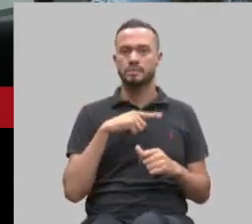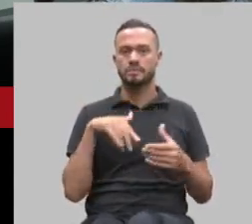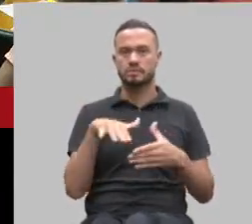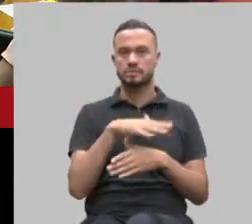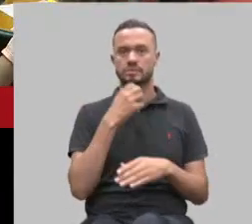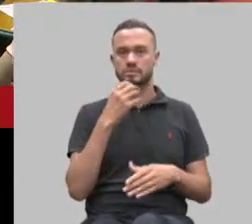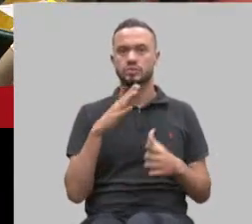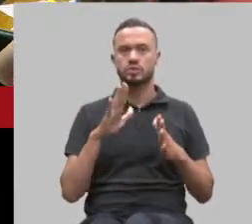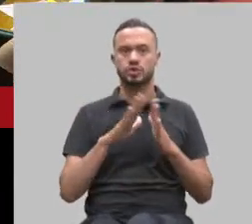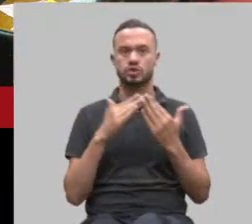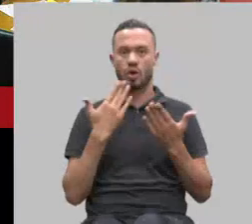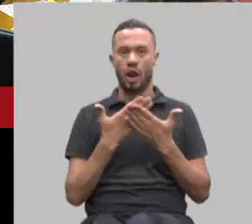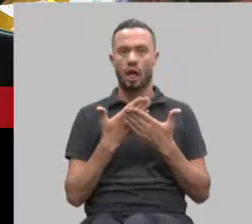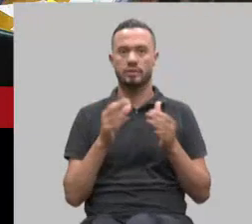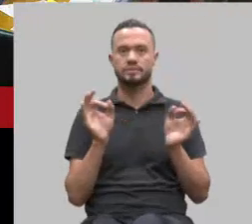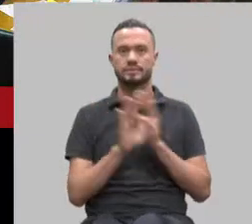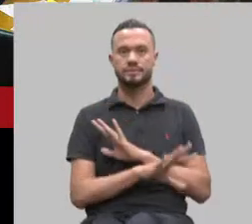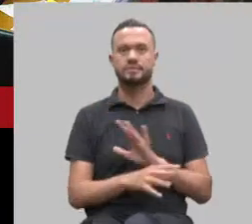isso